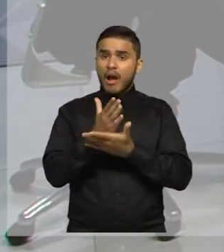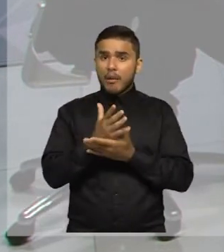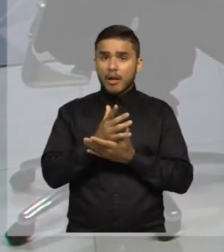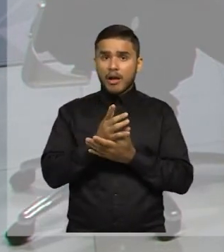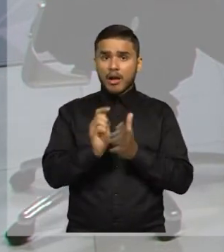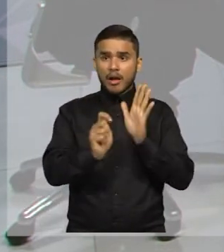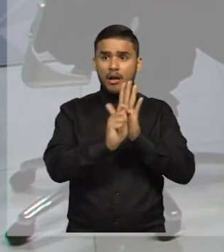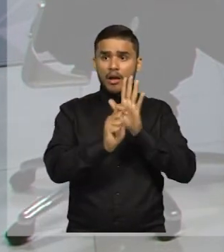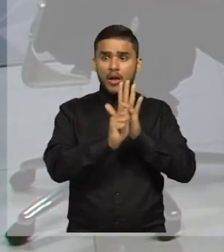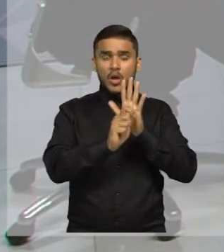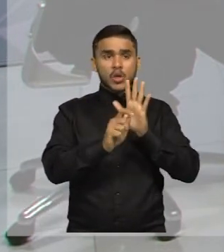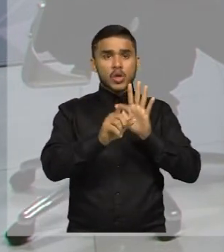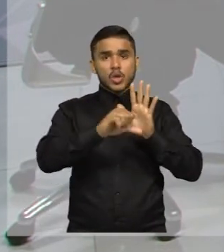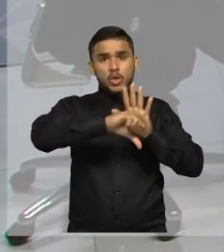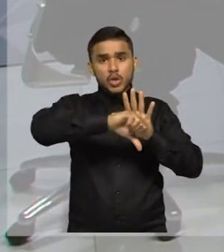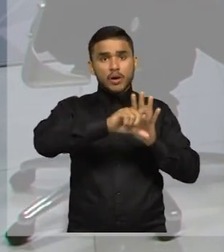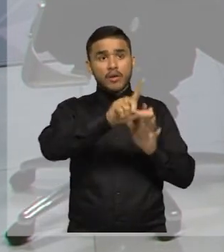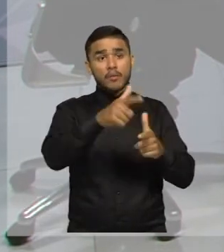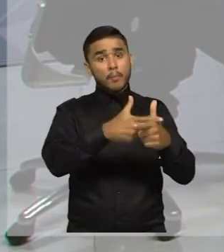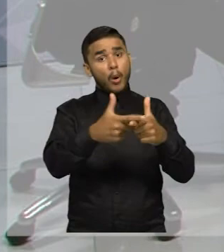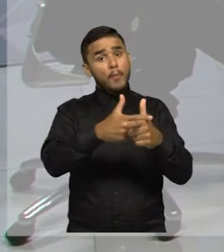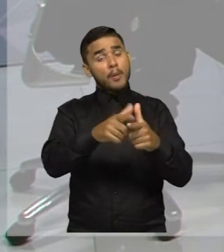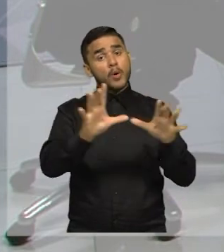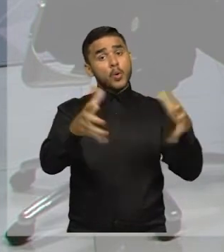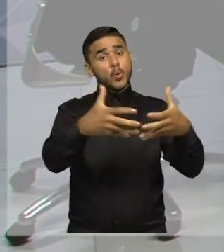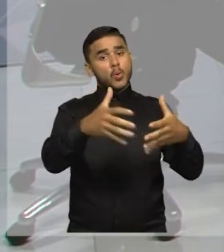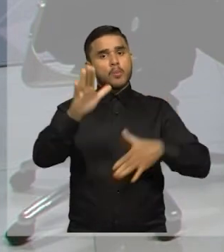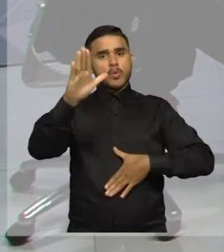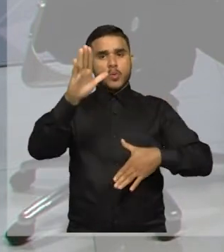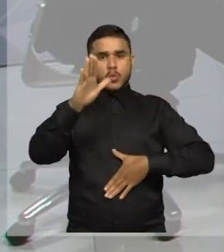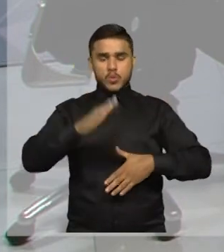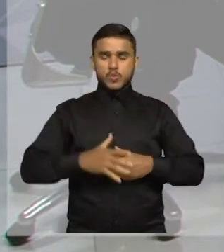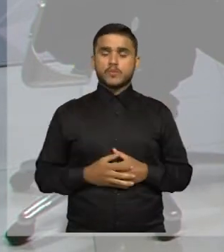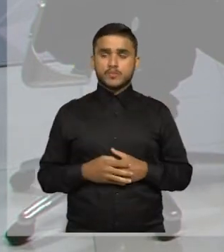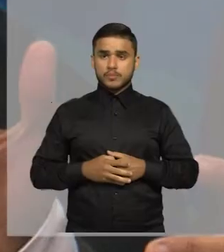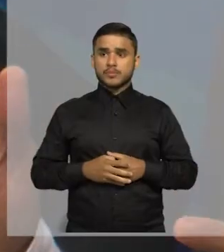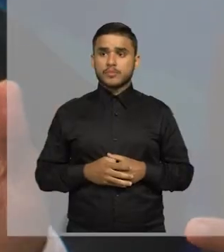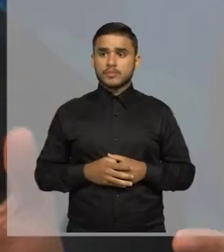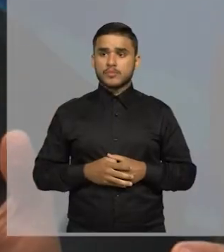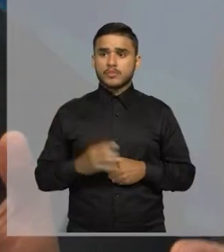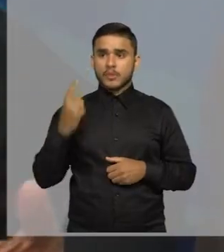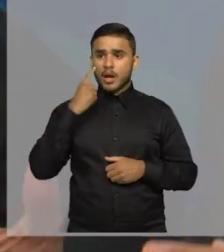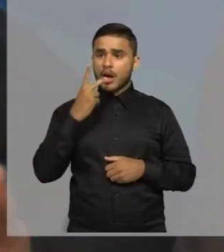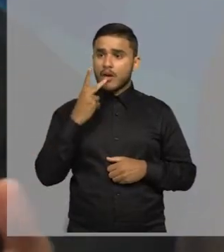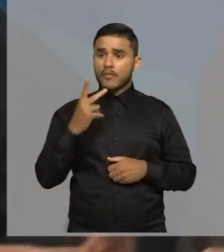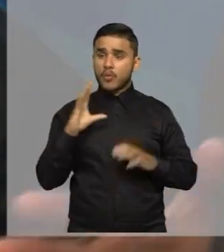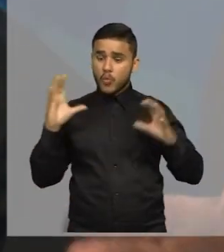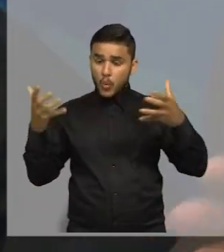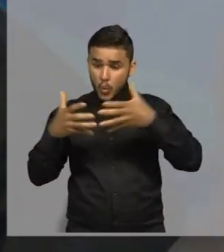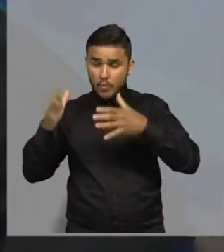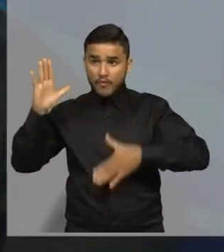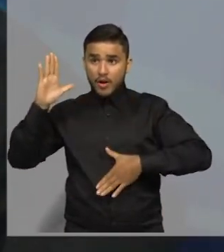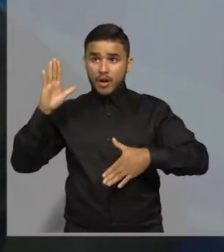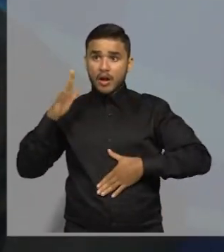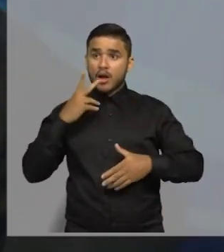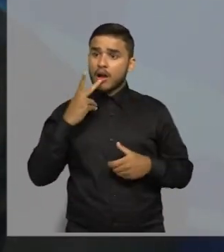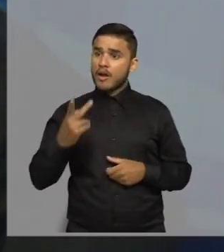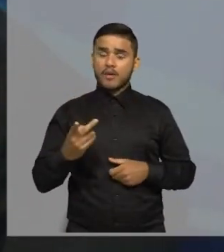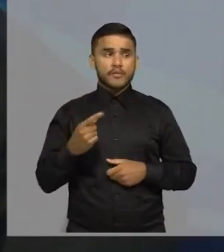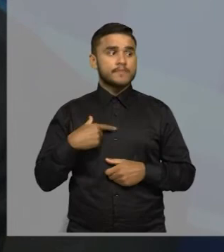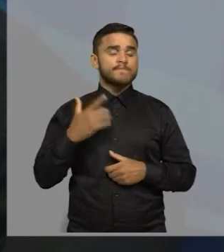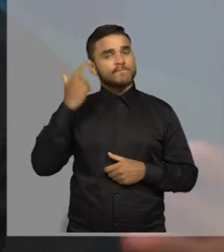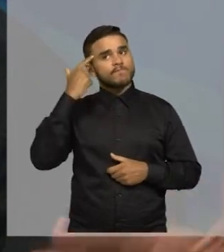um problema para o financiamento do crime. Esses exércitos que estão aí não vão deixar o crime por isso. Eles vão tentar outras vias